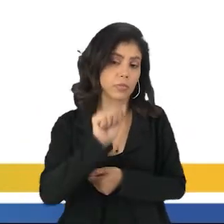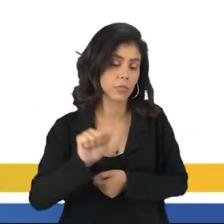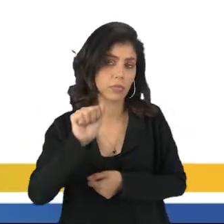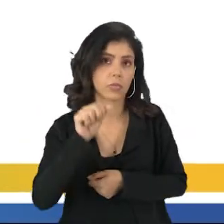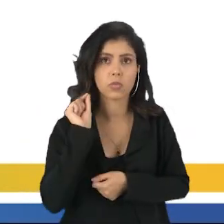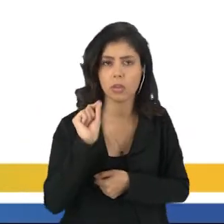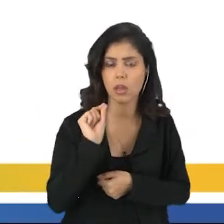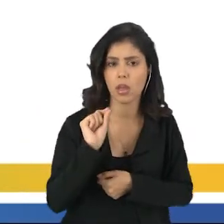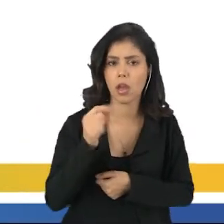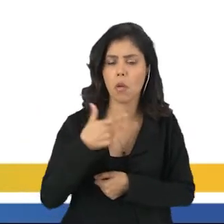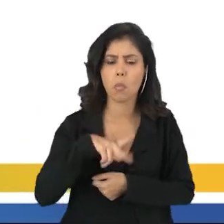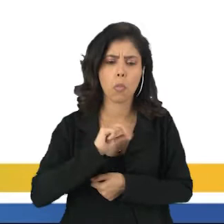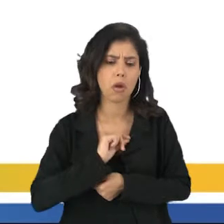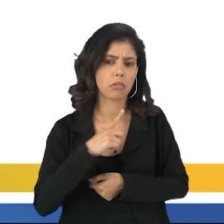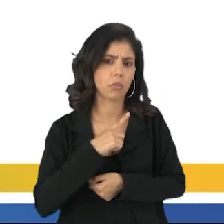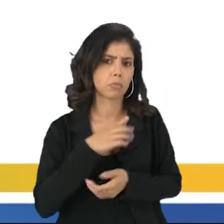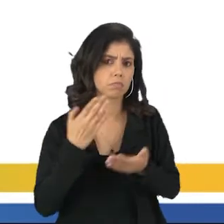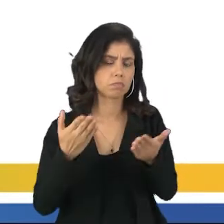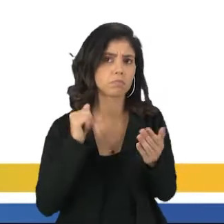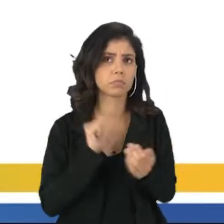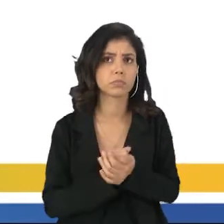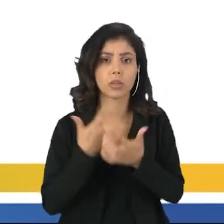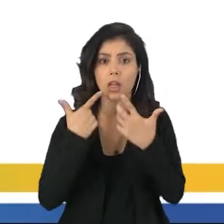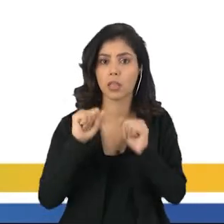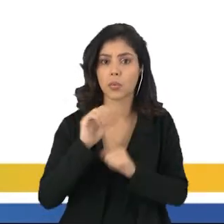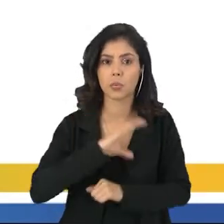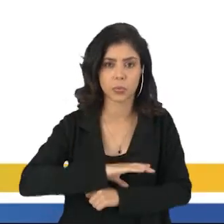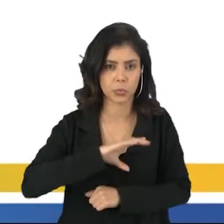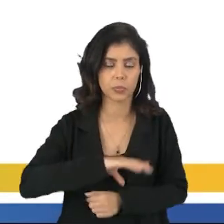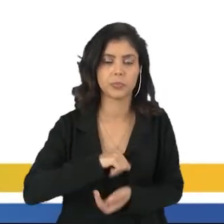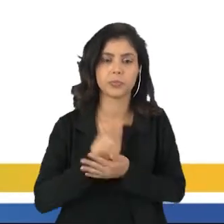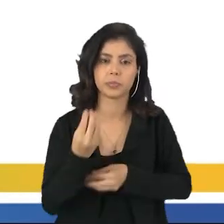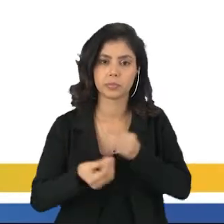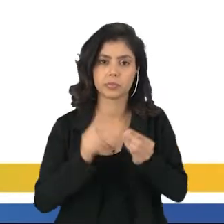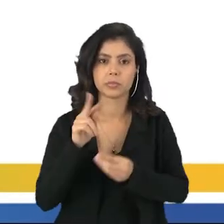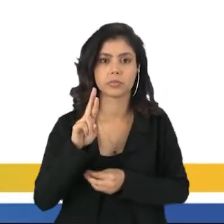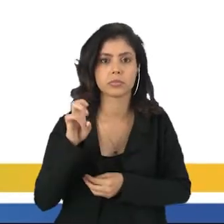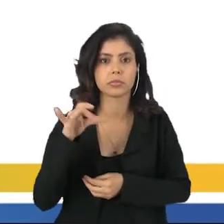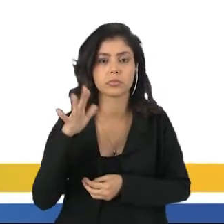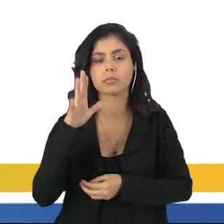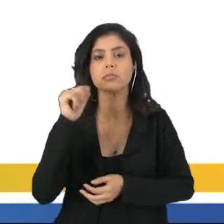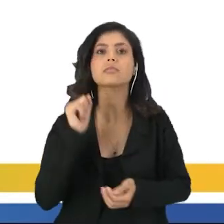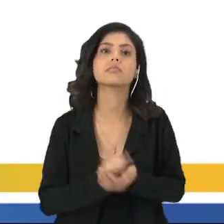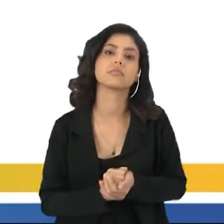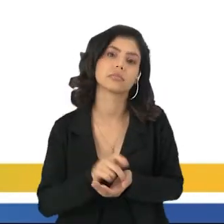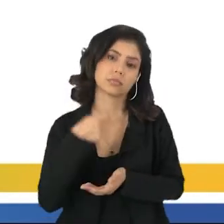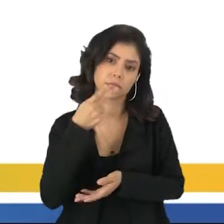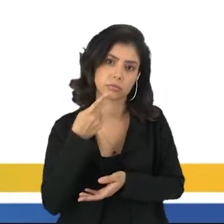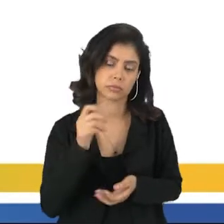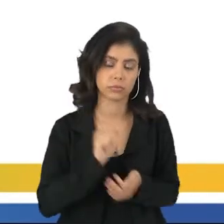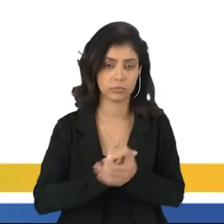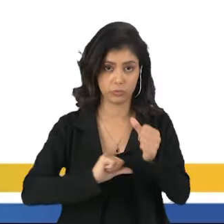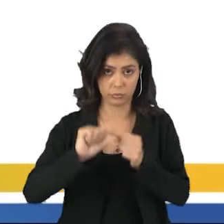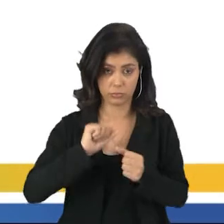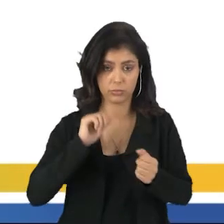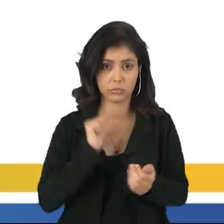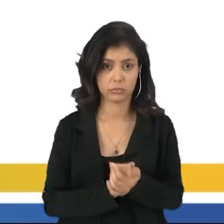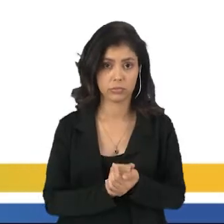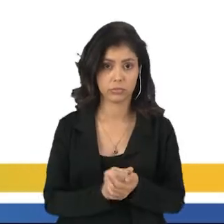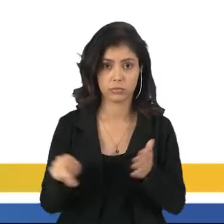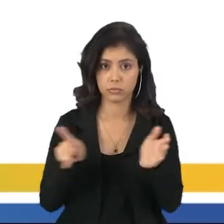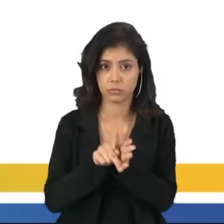E o que Portugal deixou com isso? A língua portuguesa como herança, que é essa que nós falamos com as suas devidas modificações